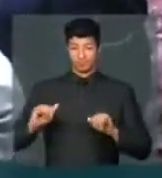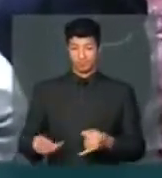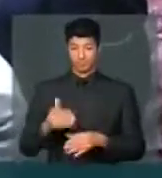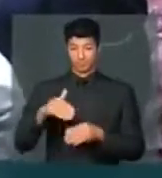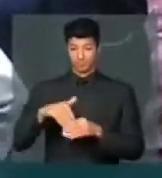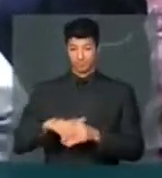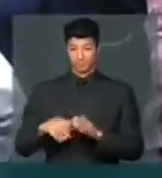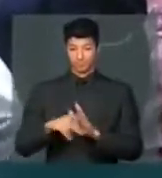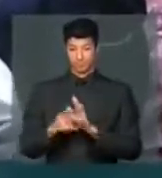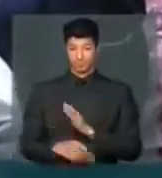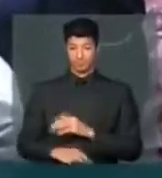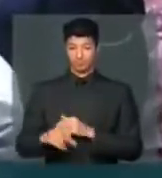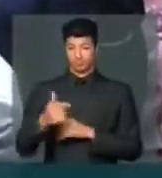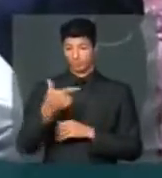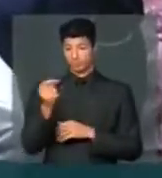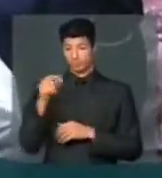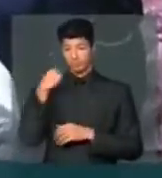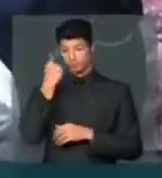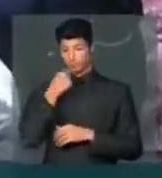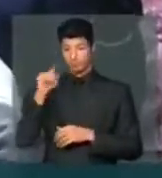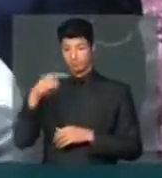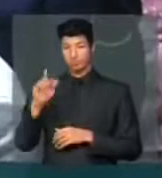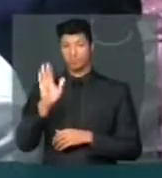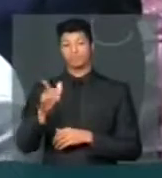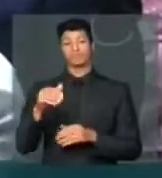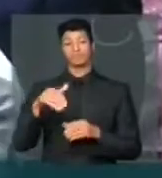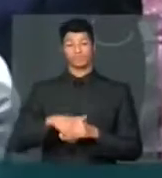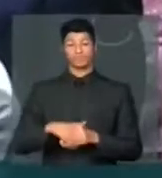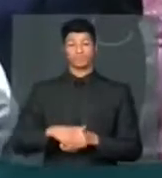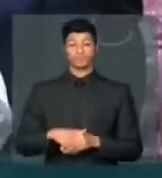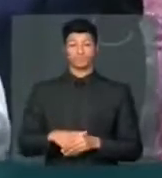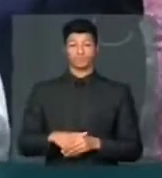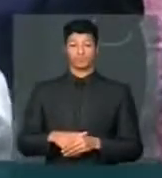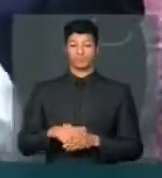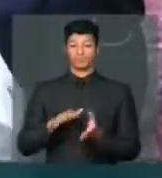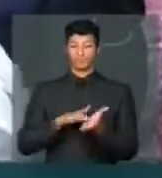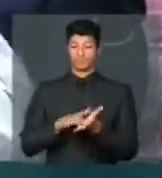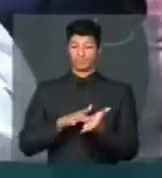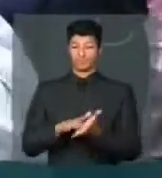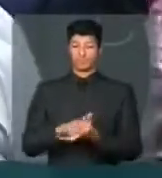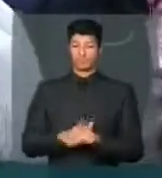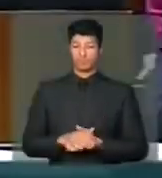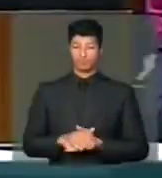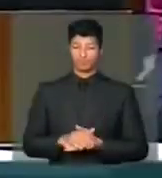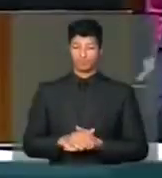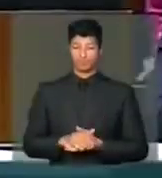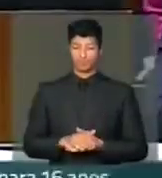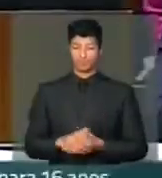de votação 20 horas depois do que já foi votado. Isso é uma farsa. Senhor presidente, está...